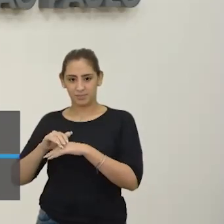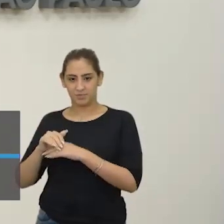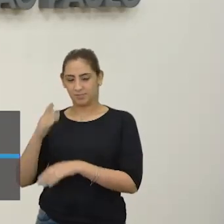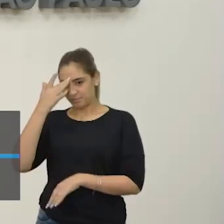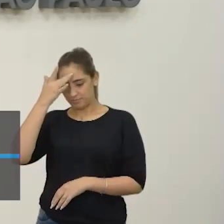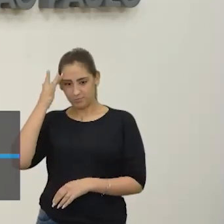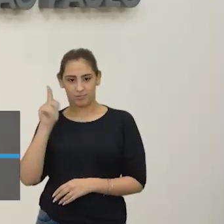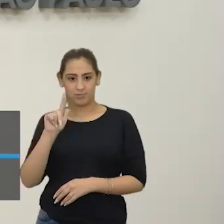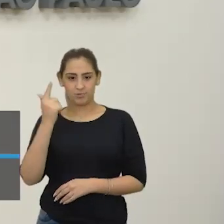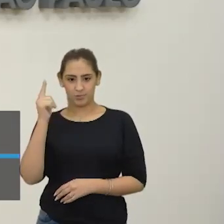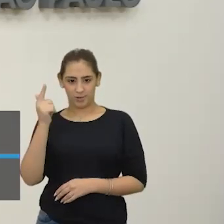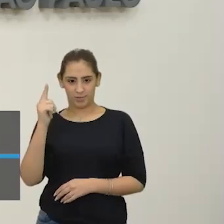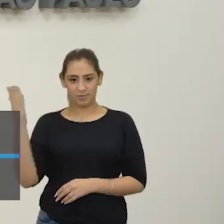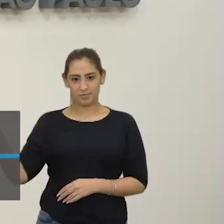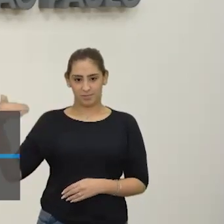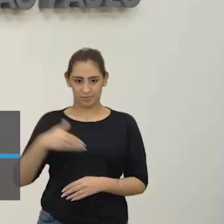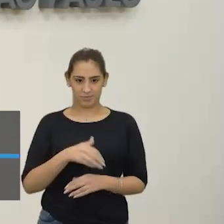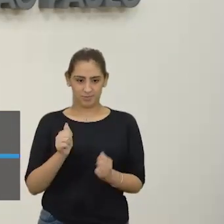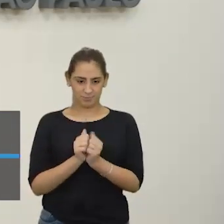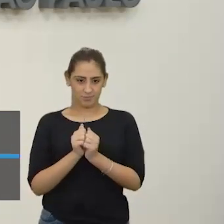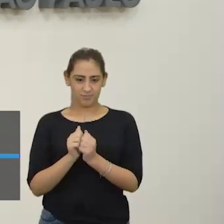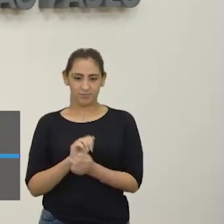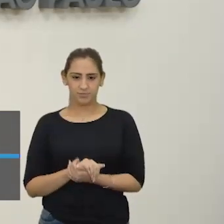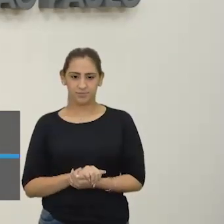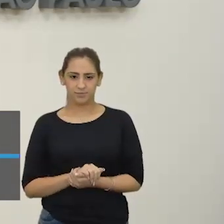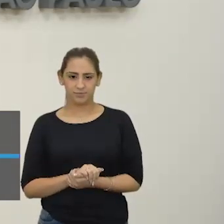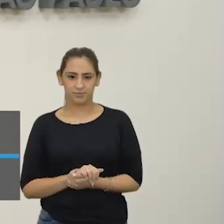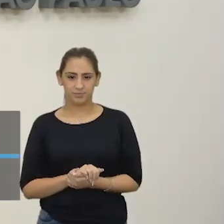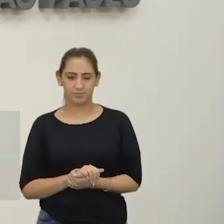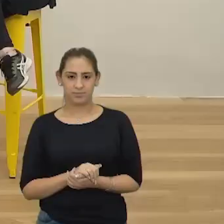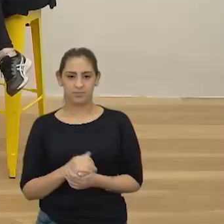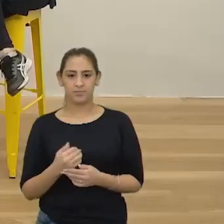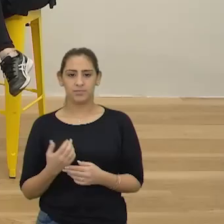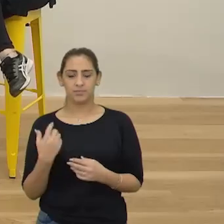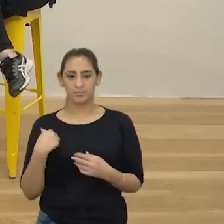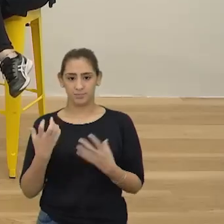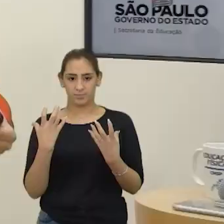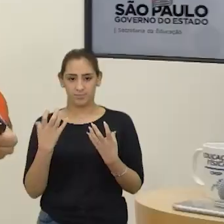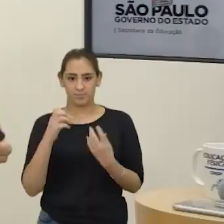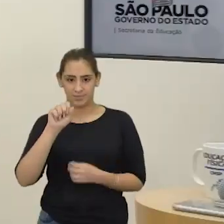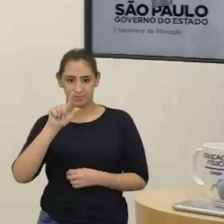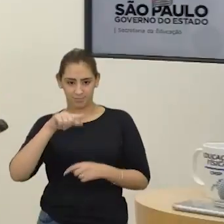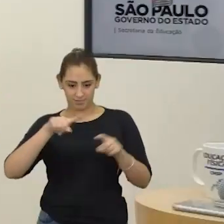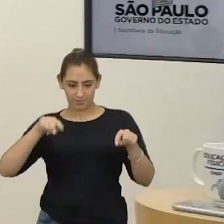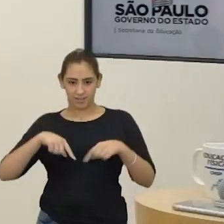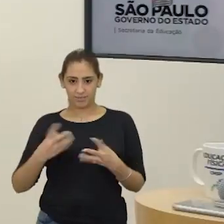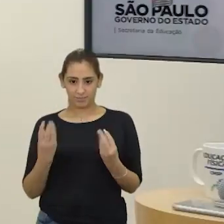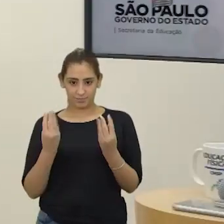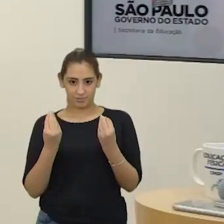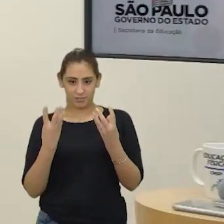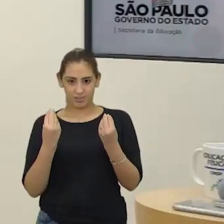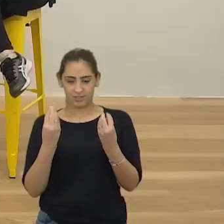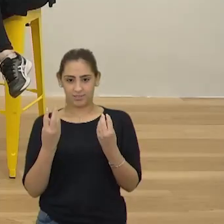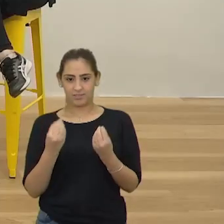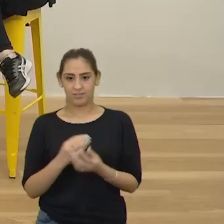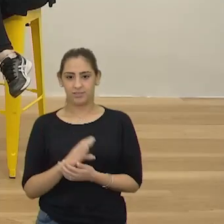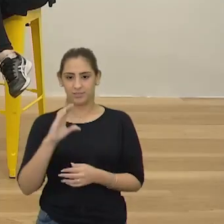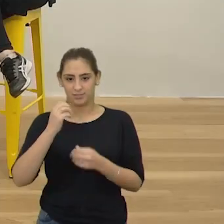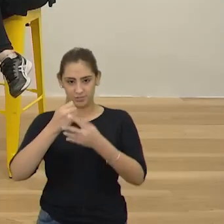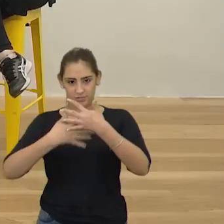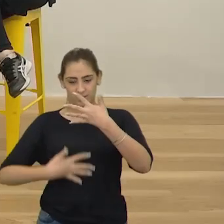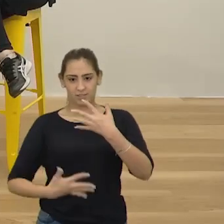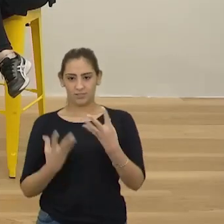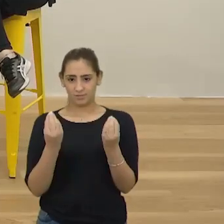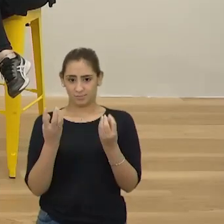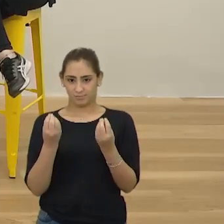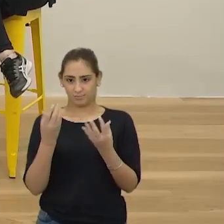pra cá. Convide sempre. E aí nós queremos a sala cheia, é isso mesmo? Sala cheia, né? O chat lotado,